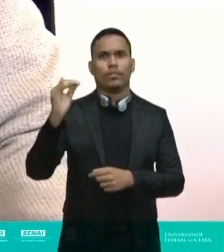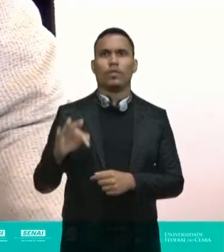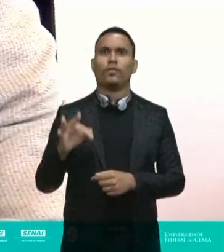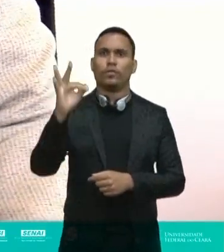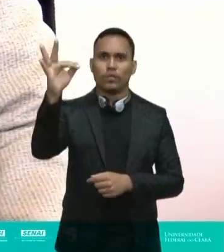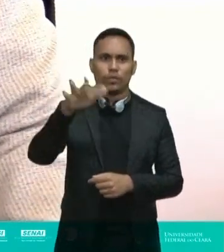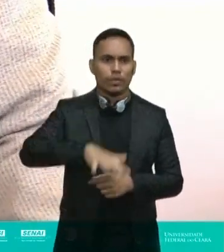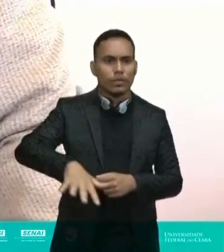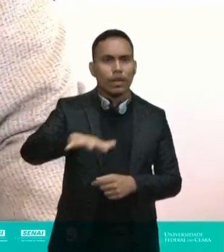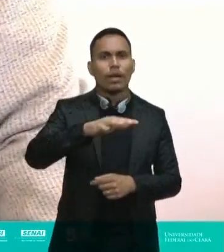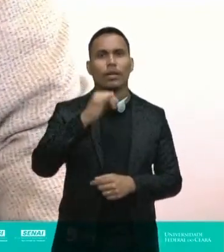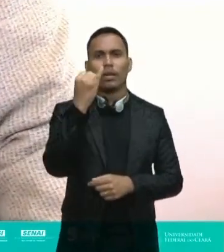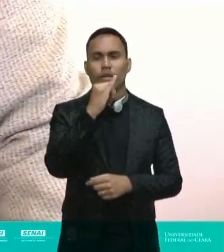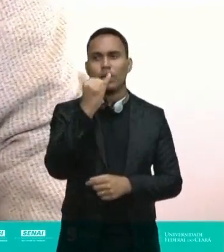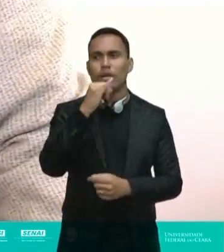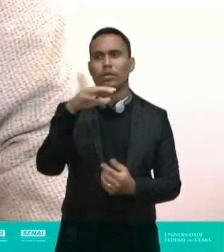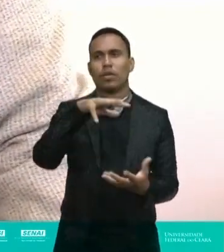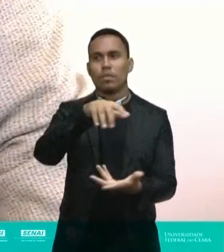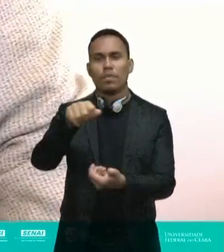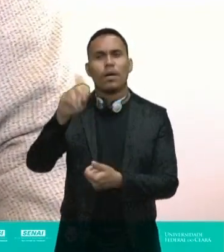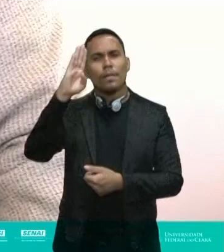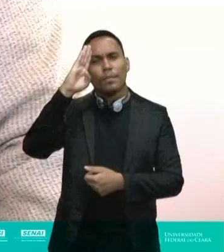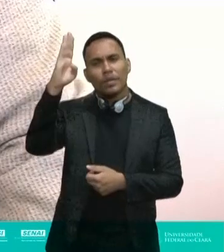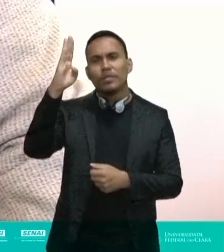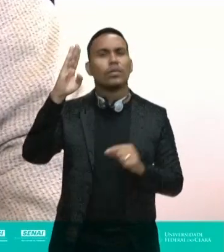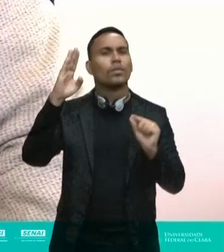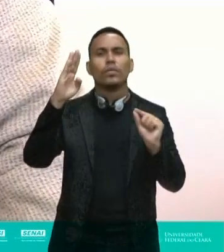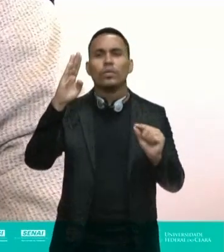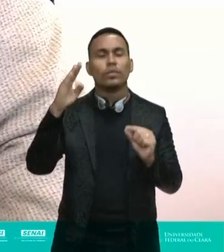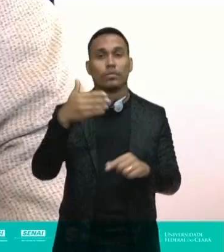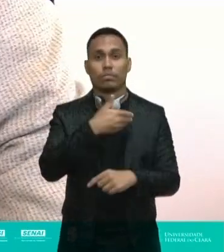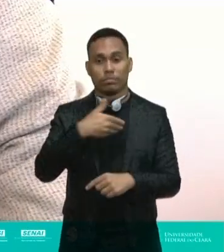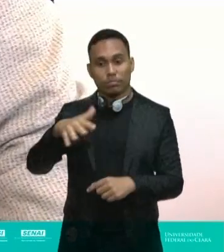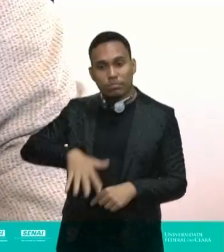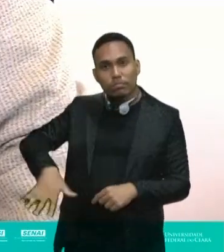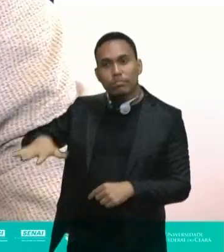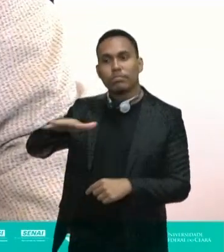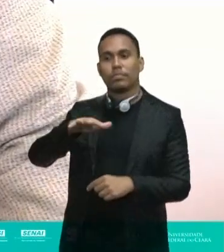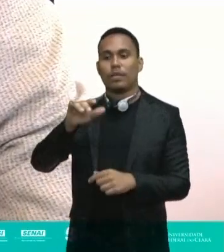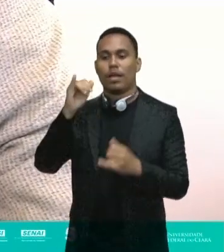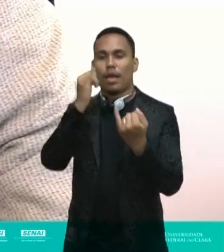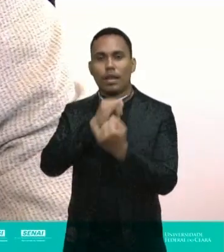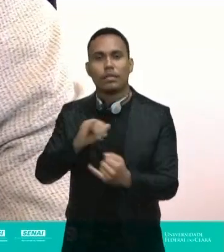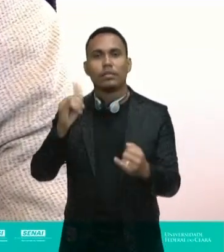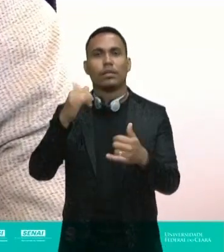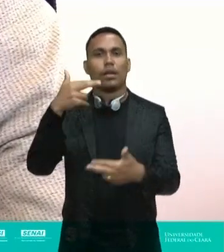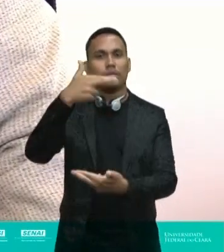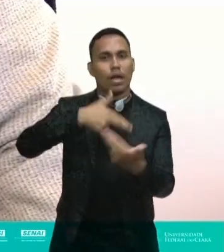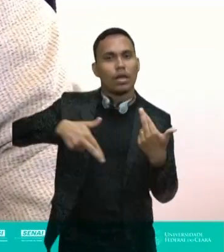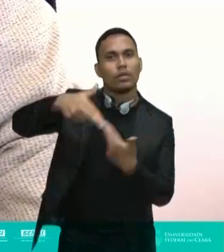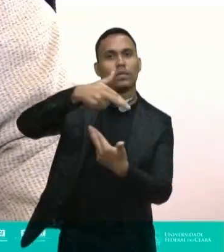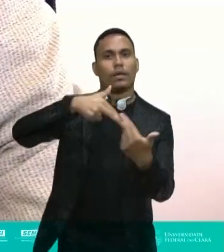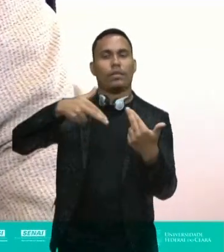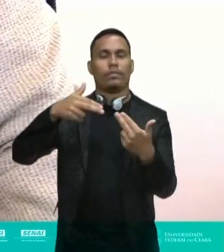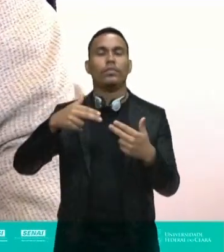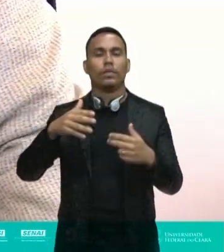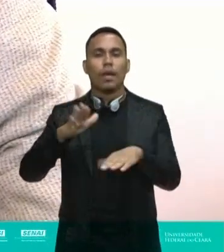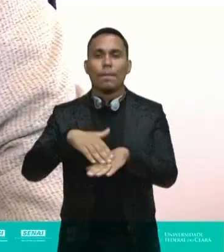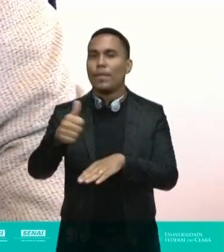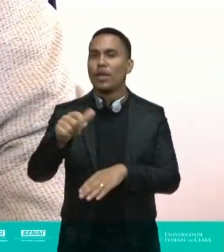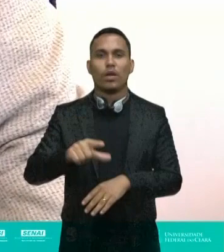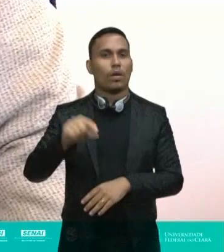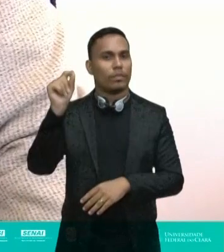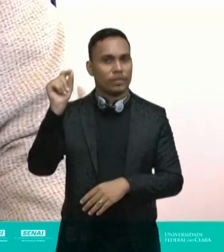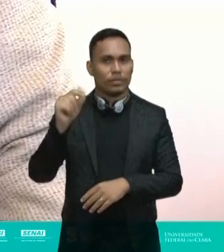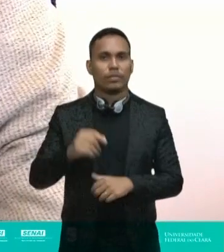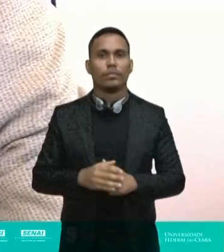cenário energético global, em particular naqueles setores onde a penetração de eletricidade renovável tem tido menor expressão, seja